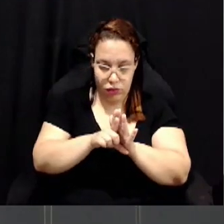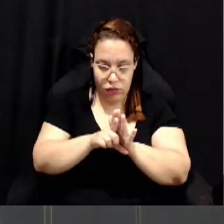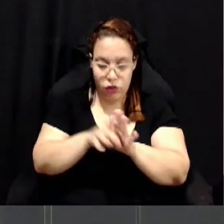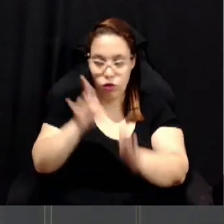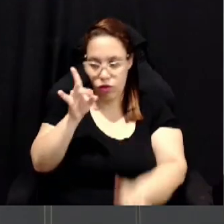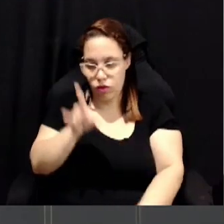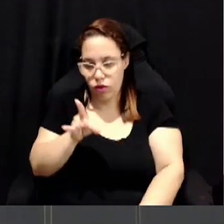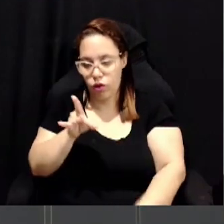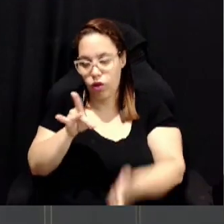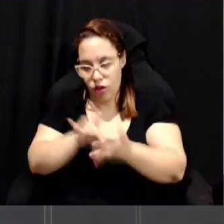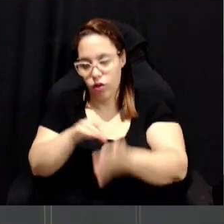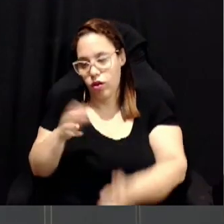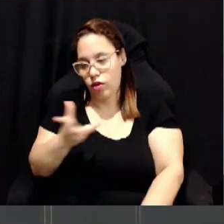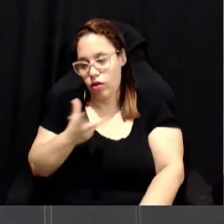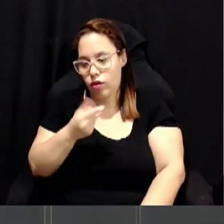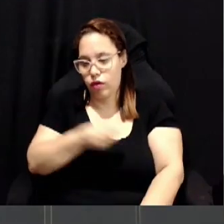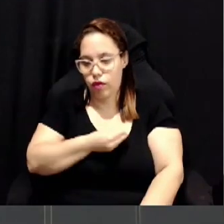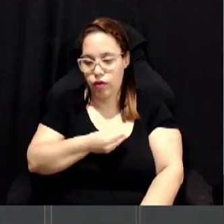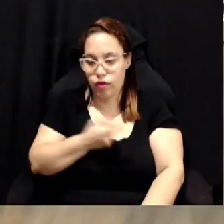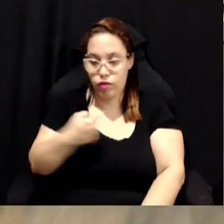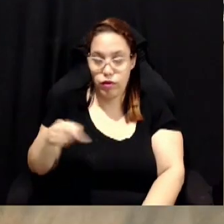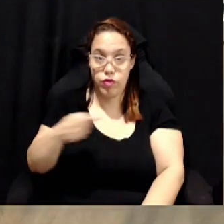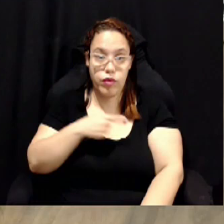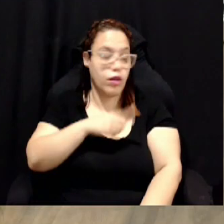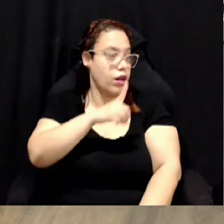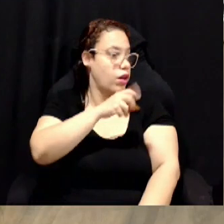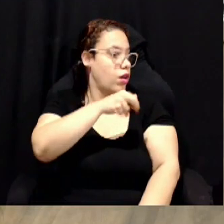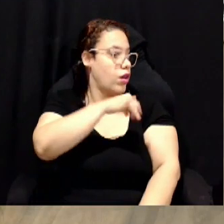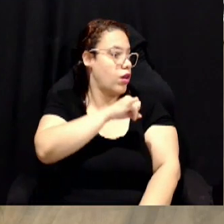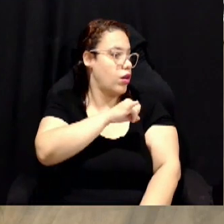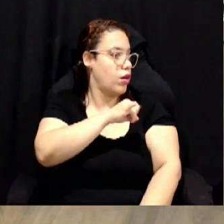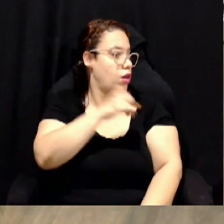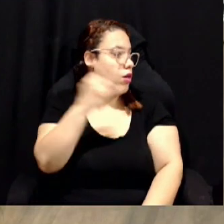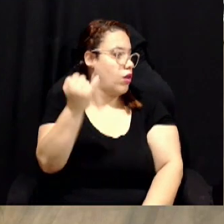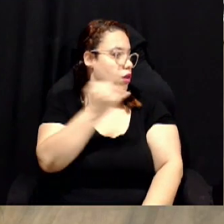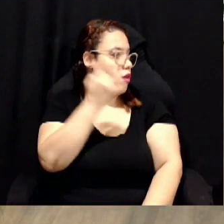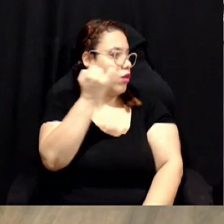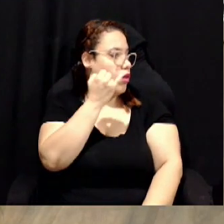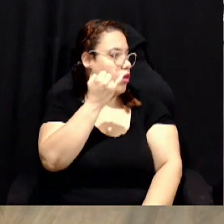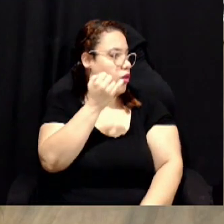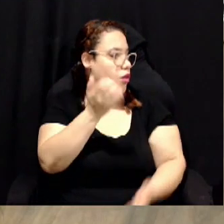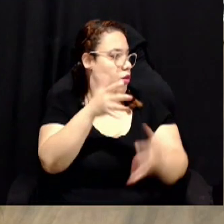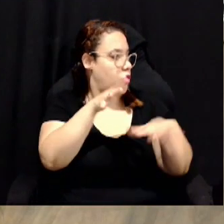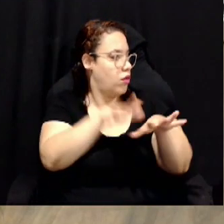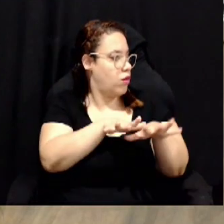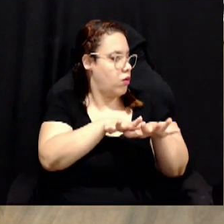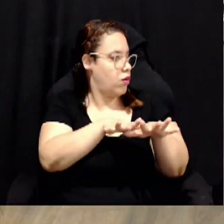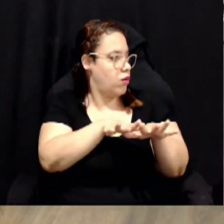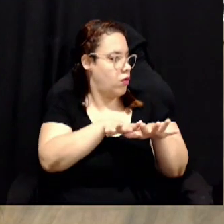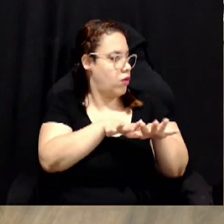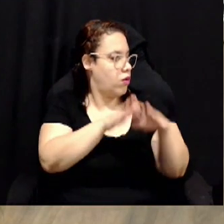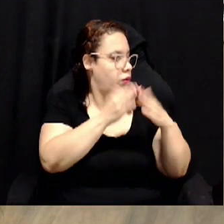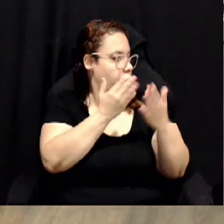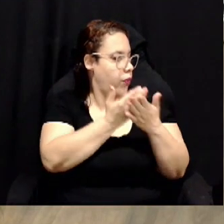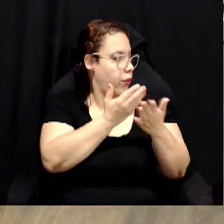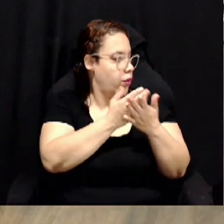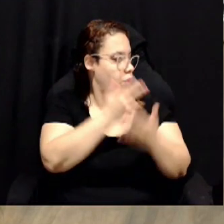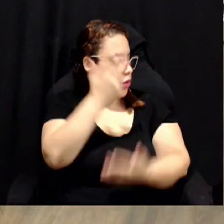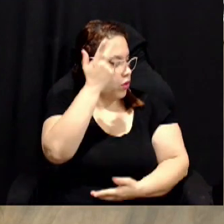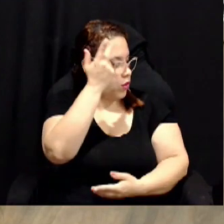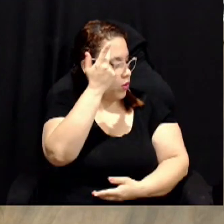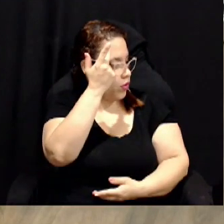dar qualidade de vida para nós. Ô Dani, a gente está falando da importância da inclusão, né, na escola convencional, que tem este